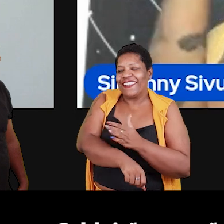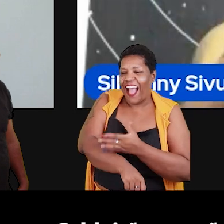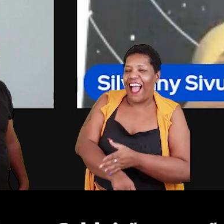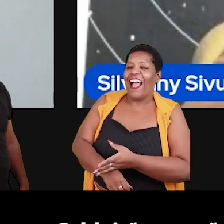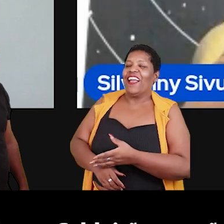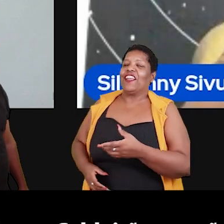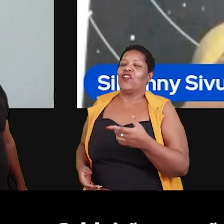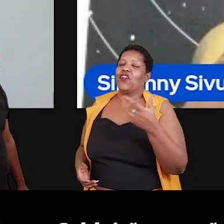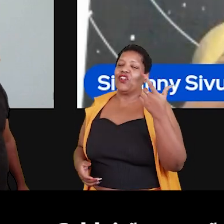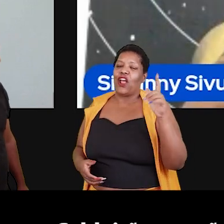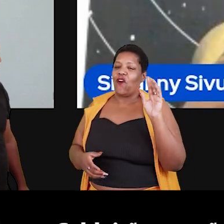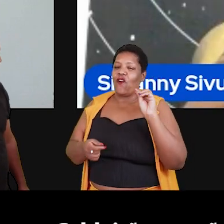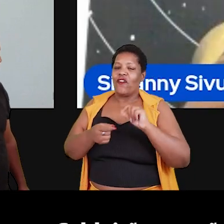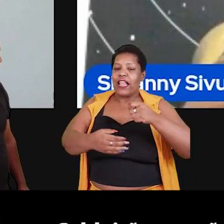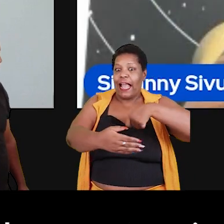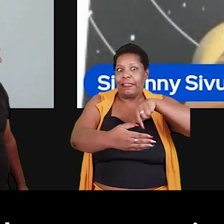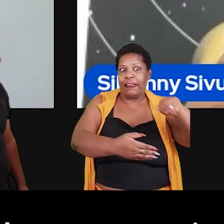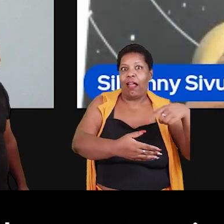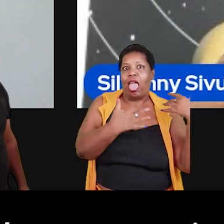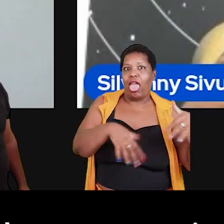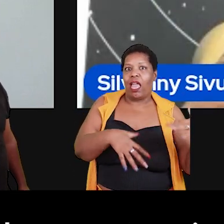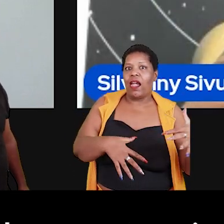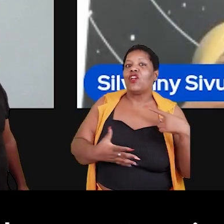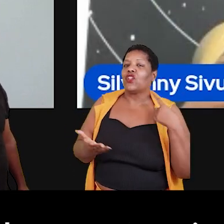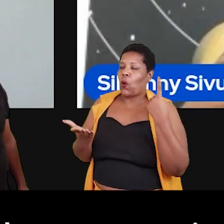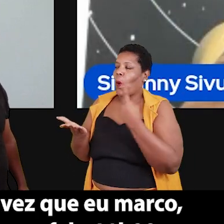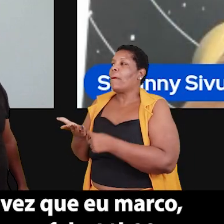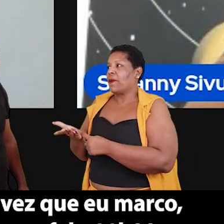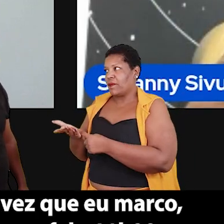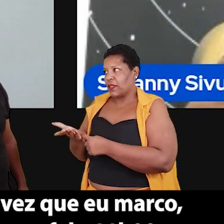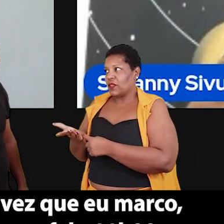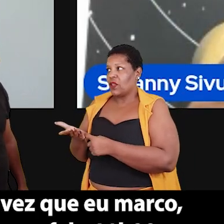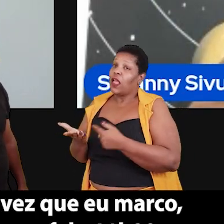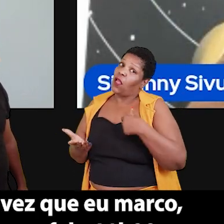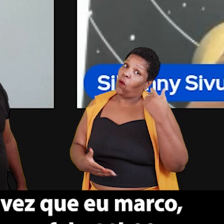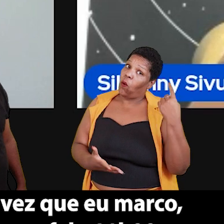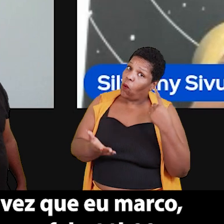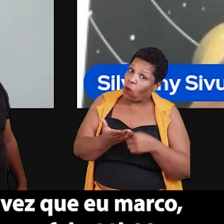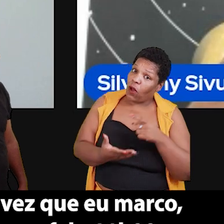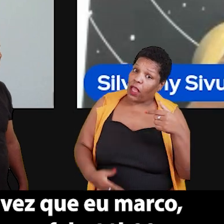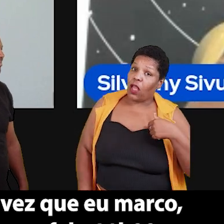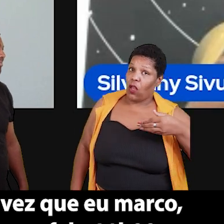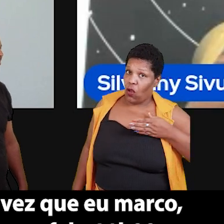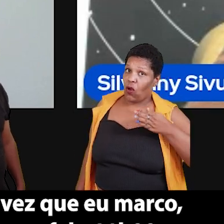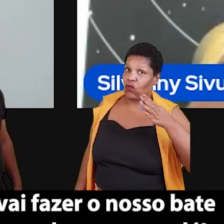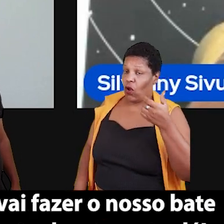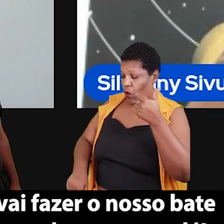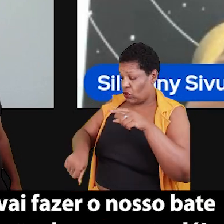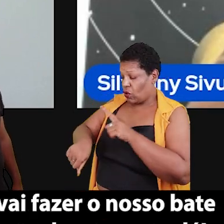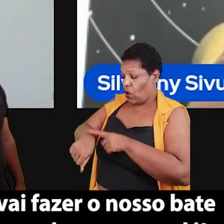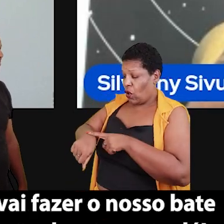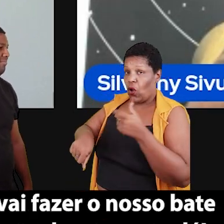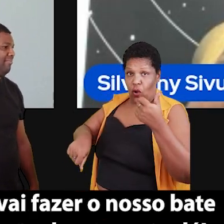de não também não deixar o caldeirão na mão, porque eu tenho um comprometimento. Uma vez que eu falei, ó, 11 horas a gente